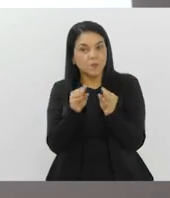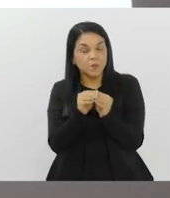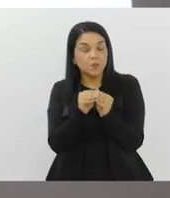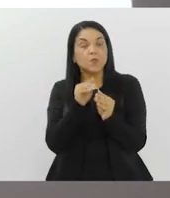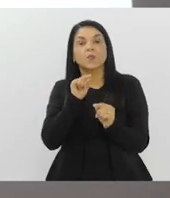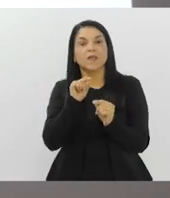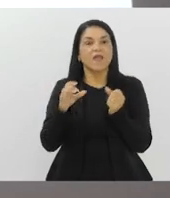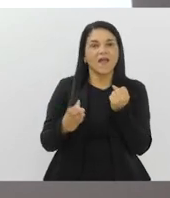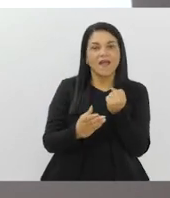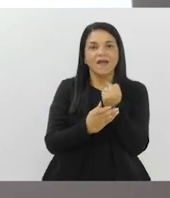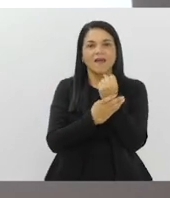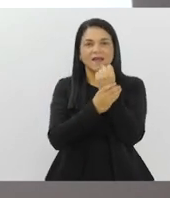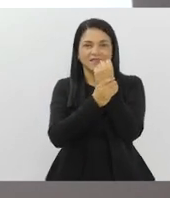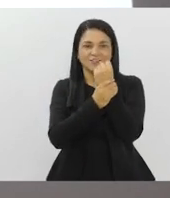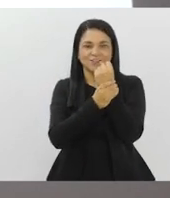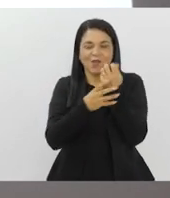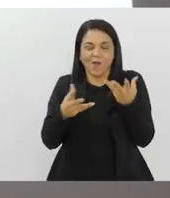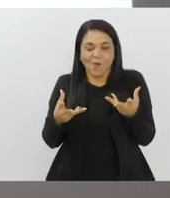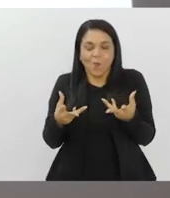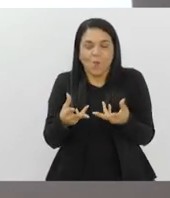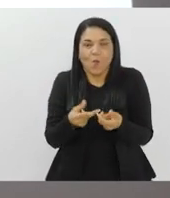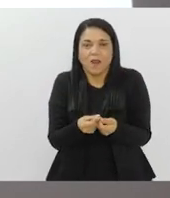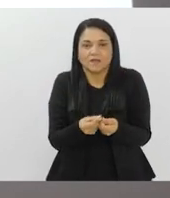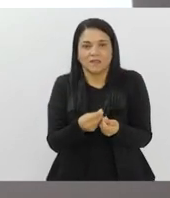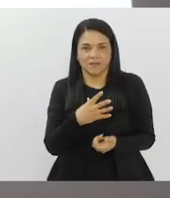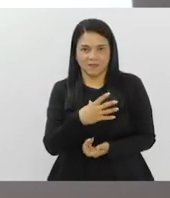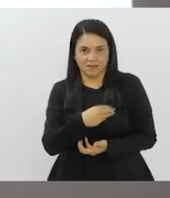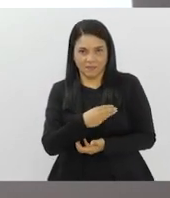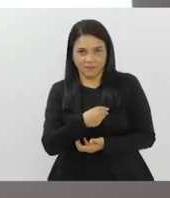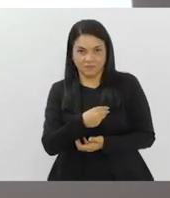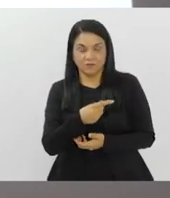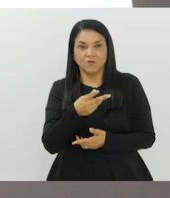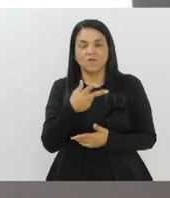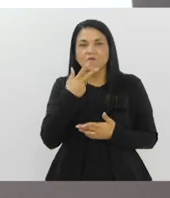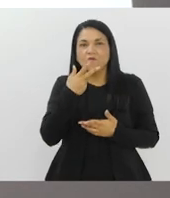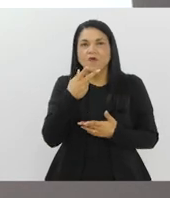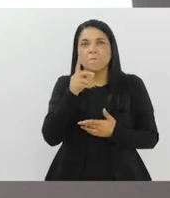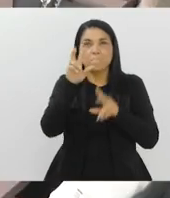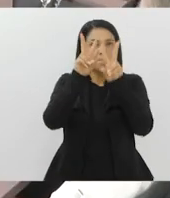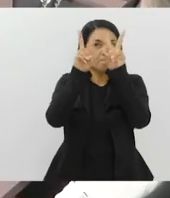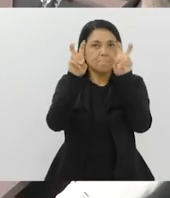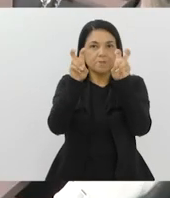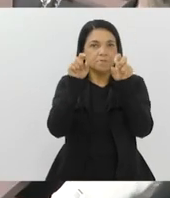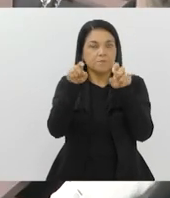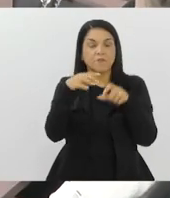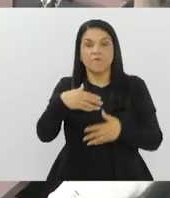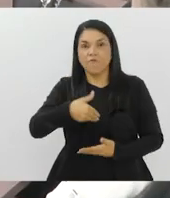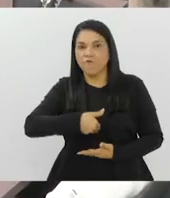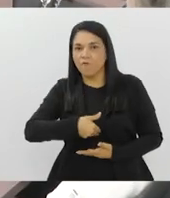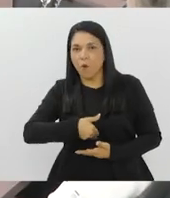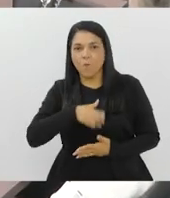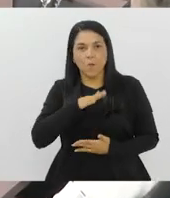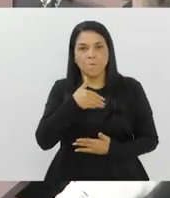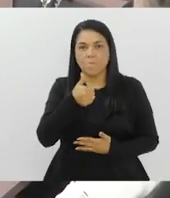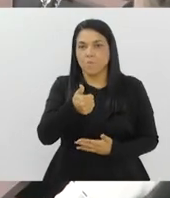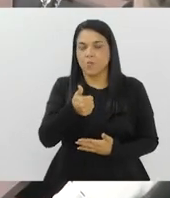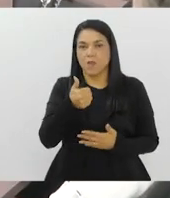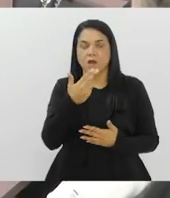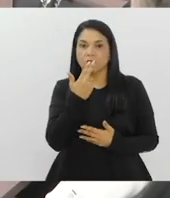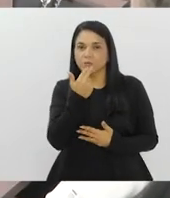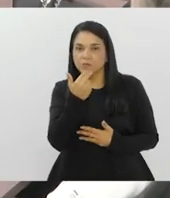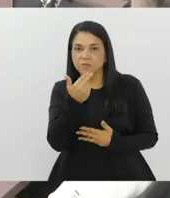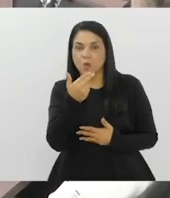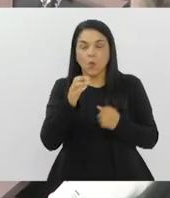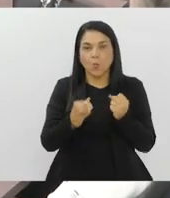do acesso e da qualidade. Quando a gente fala em fome, quando a gente fala em melhorar a nutrição, quando a gente fala em garantir a